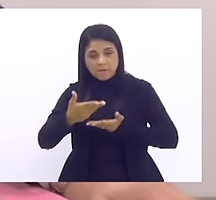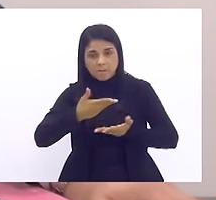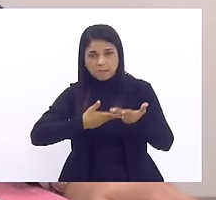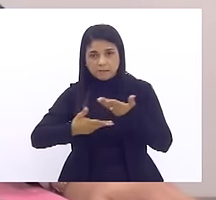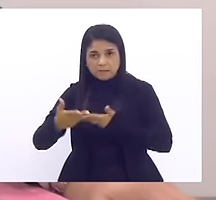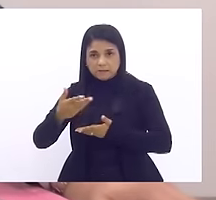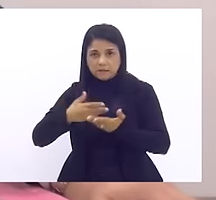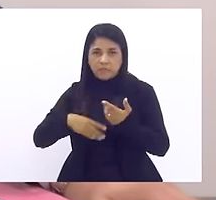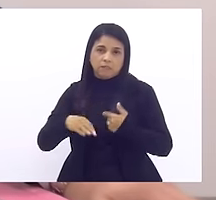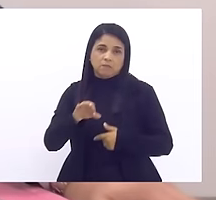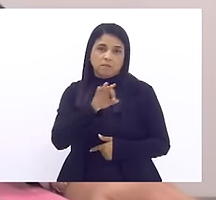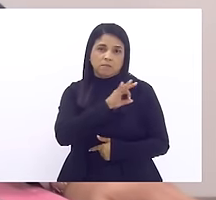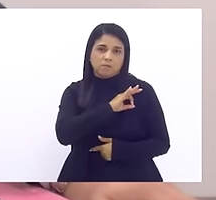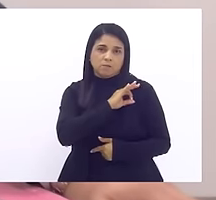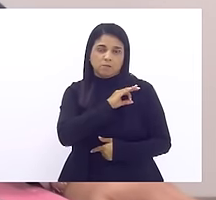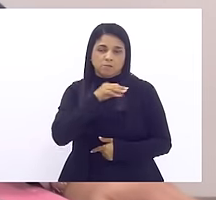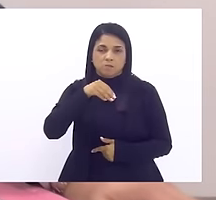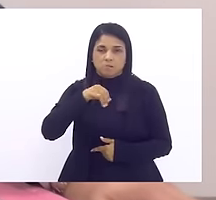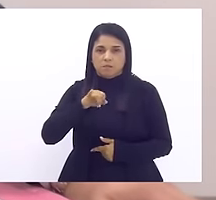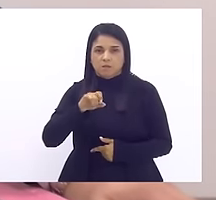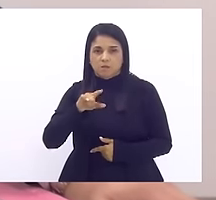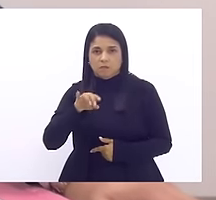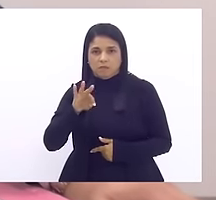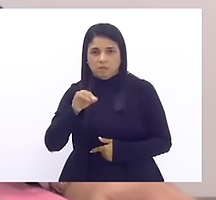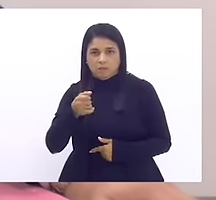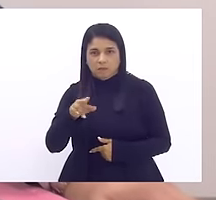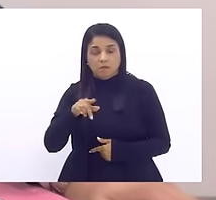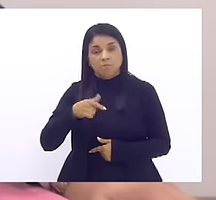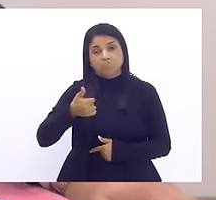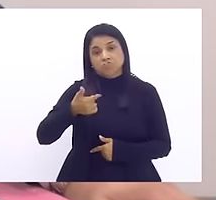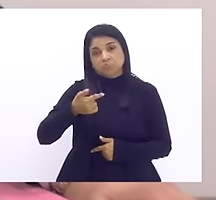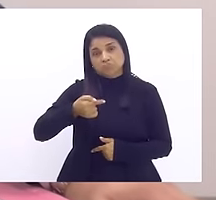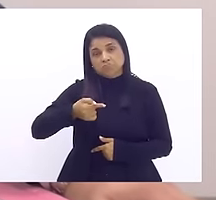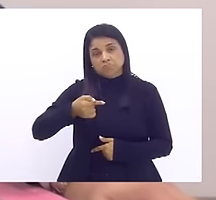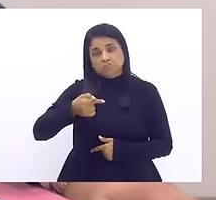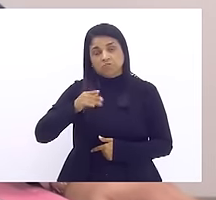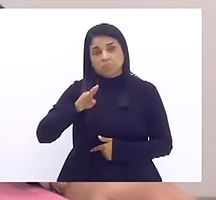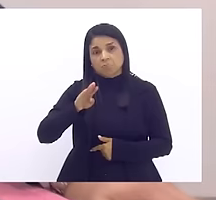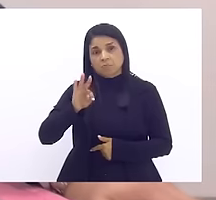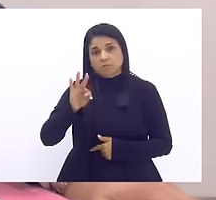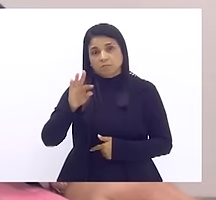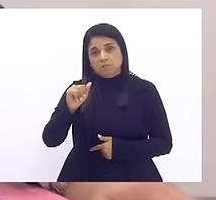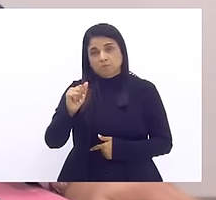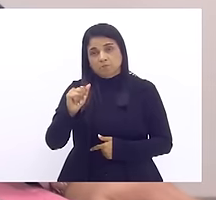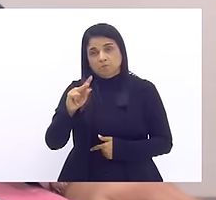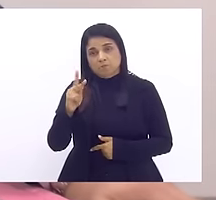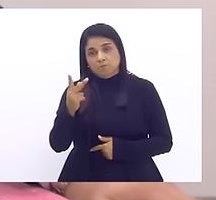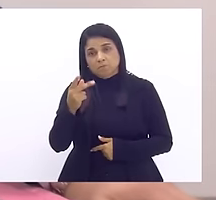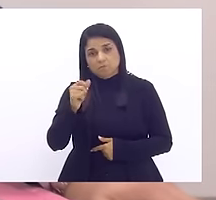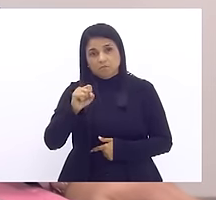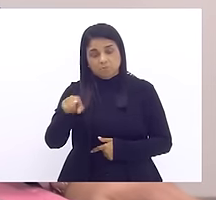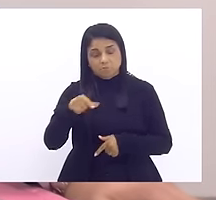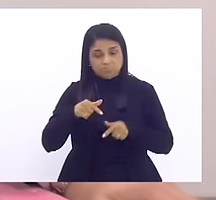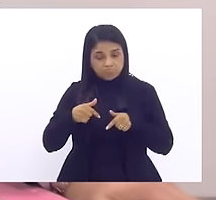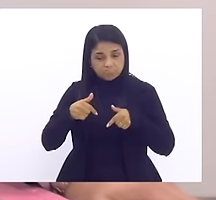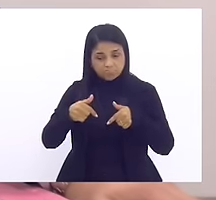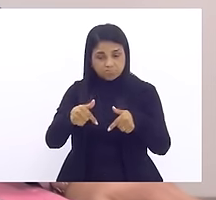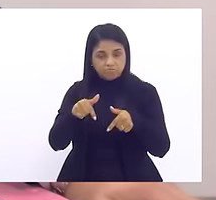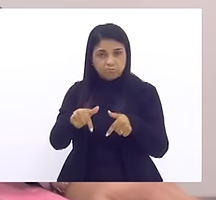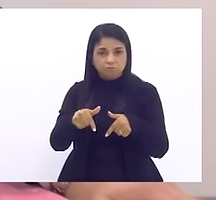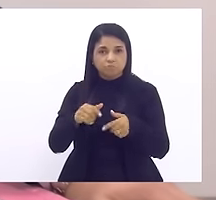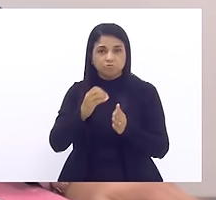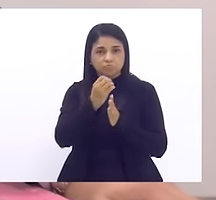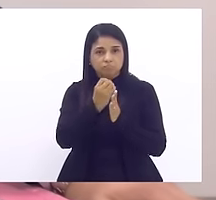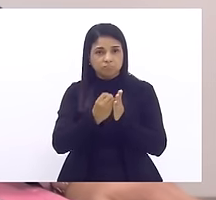da Polícia Militar como foi tá porque 17º Batalhão Ofício do comandante instituindo aquela operação ali